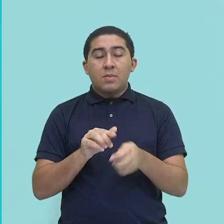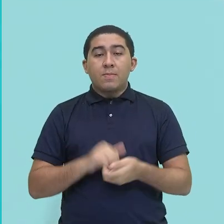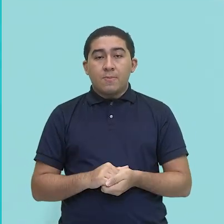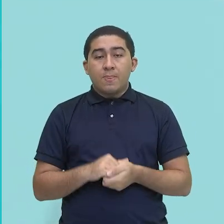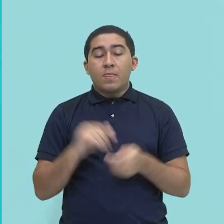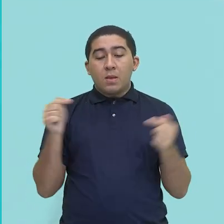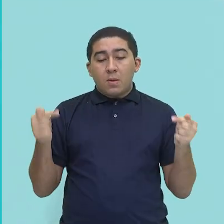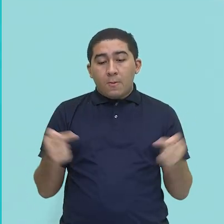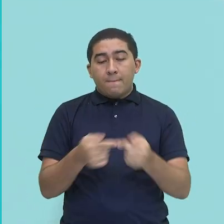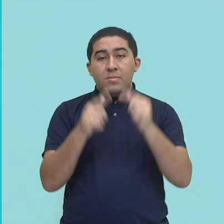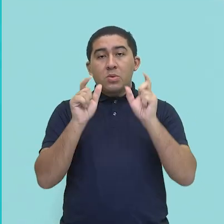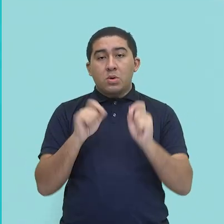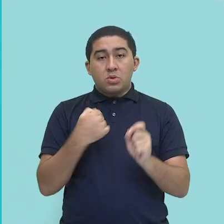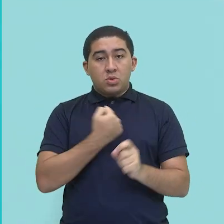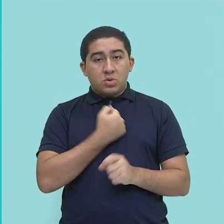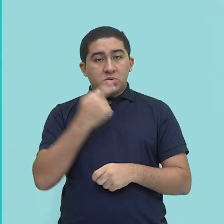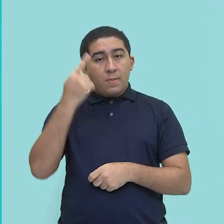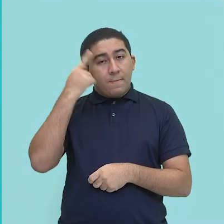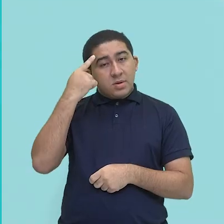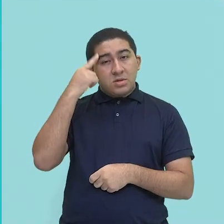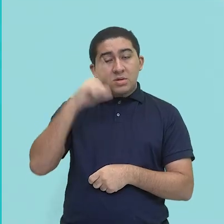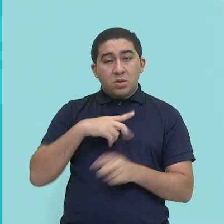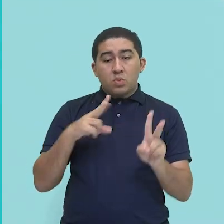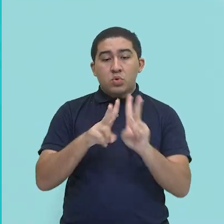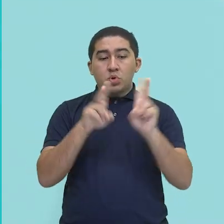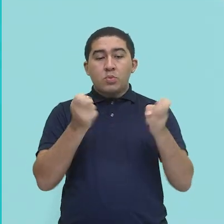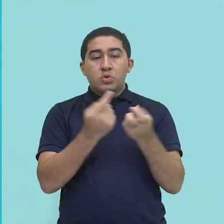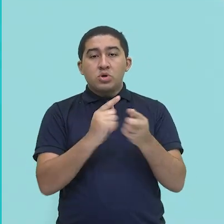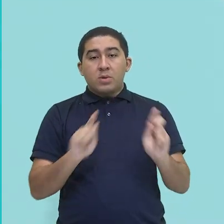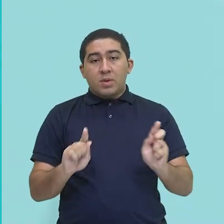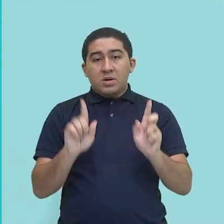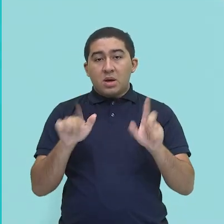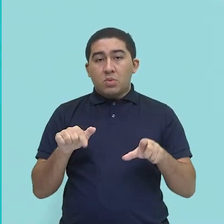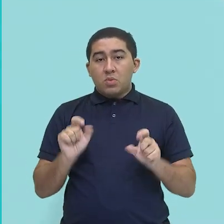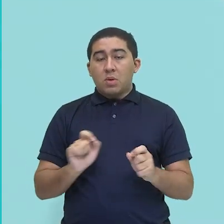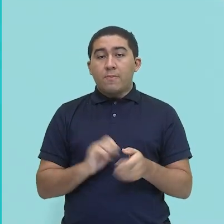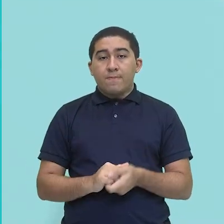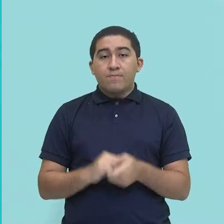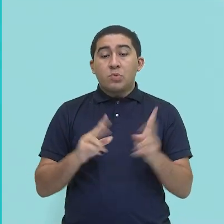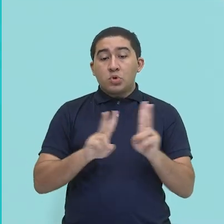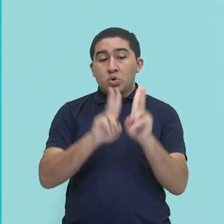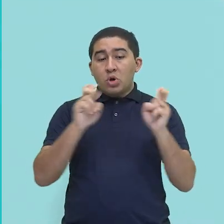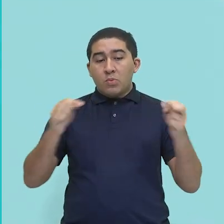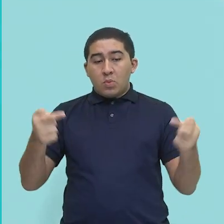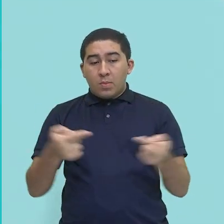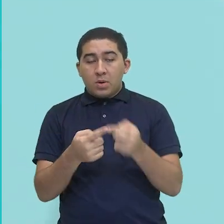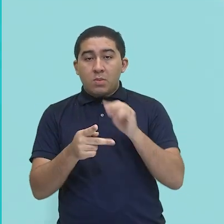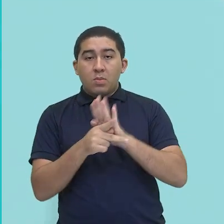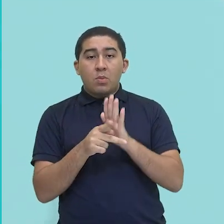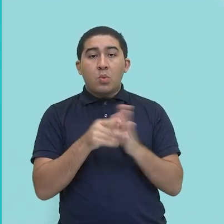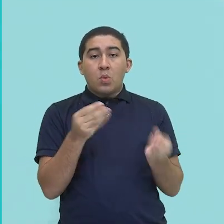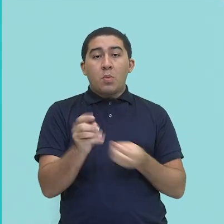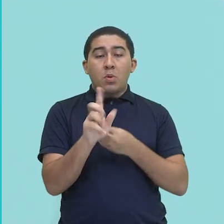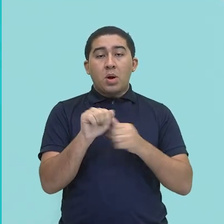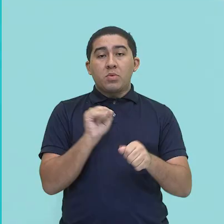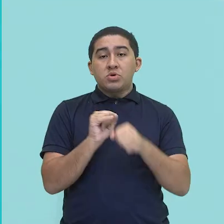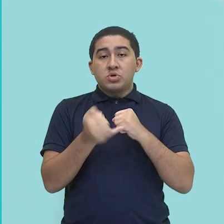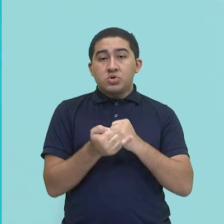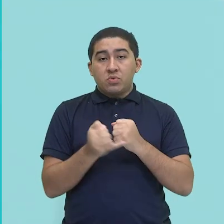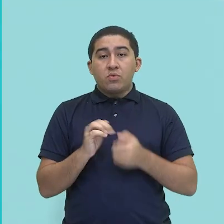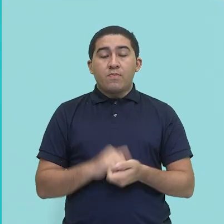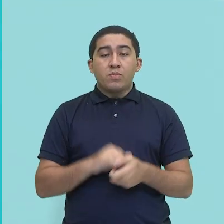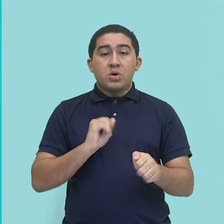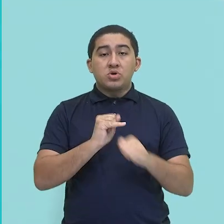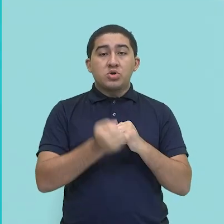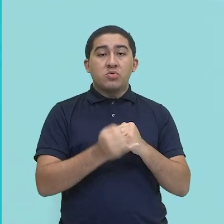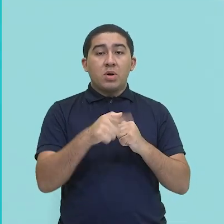levou, então, a trabalhar esse tópico de gramática, que é um tópico voltado, então, aos graus do adjetivo.